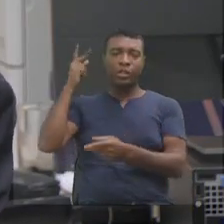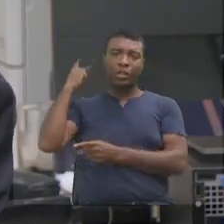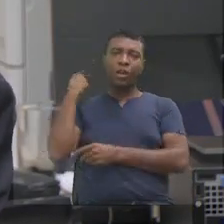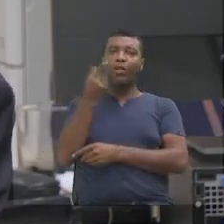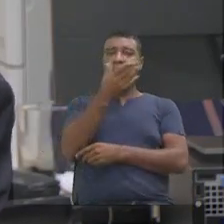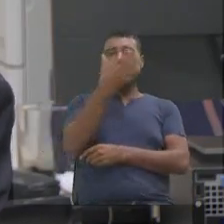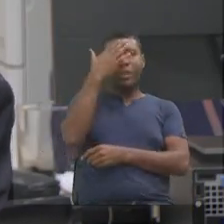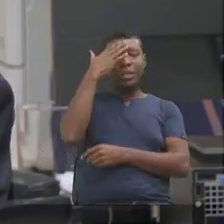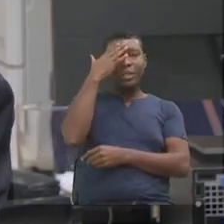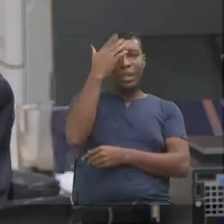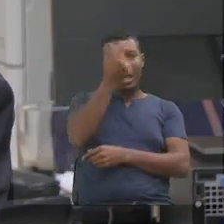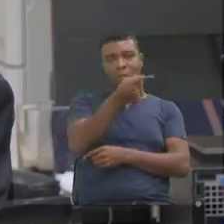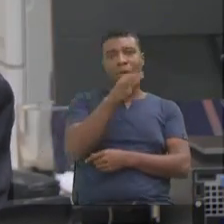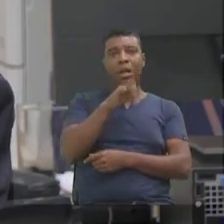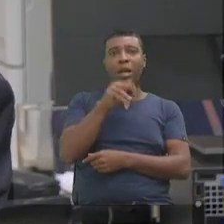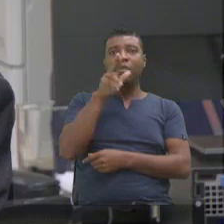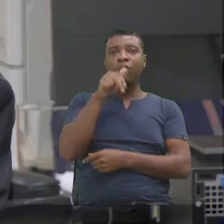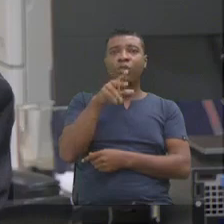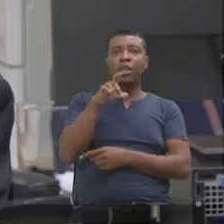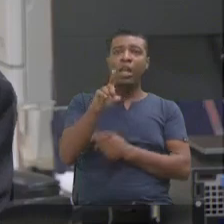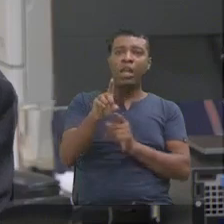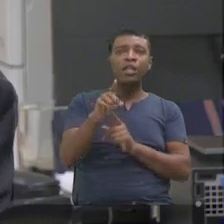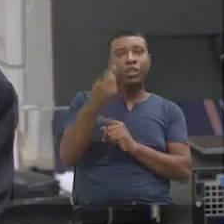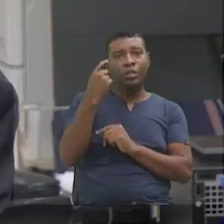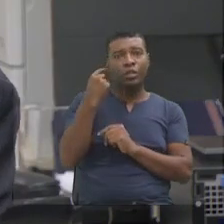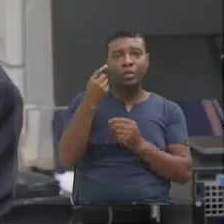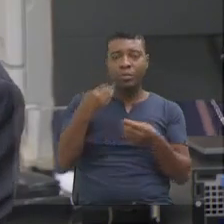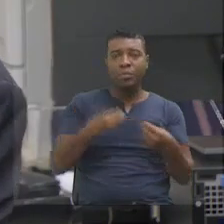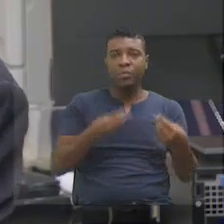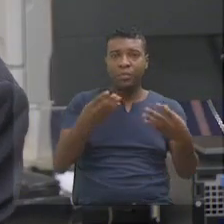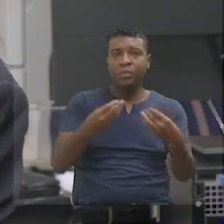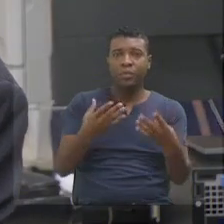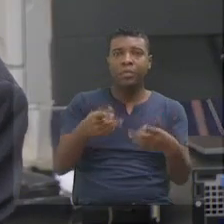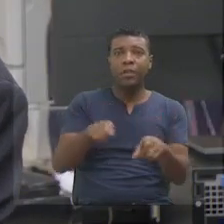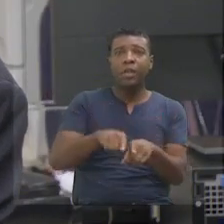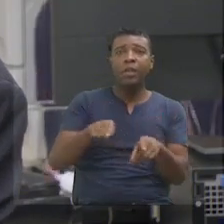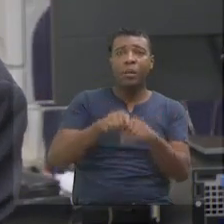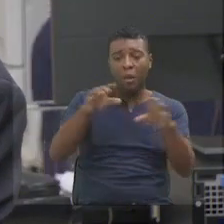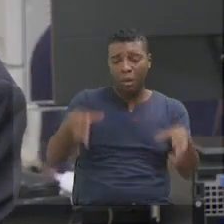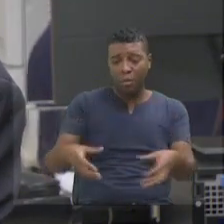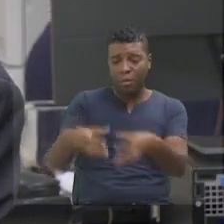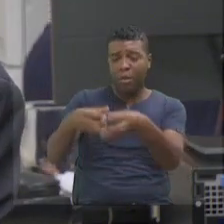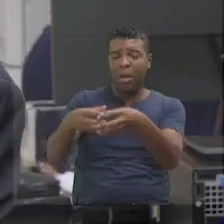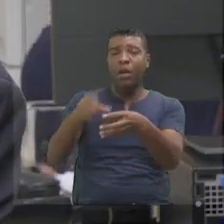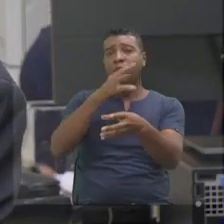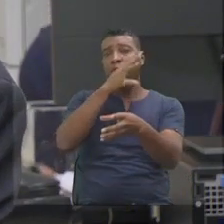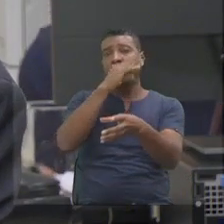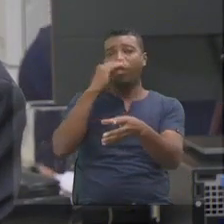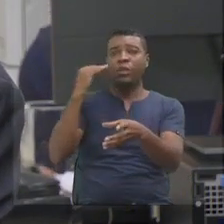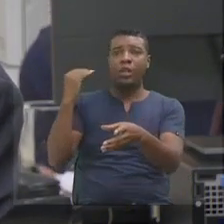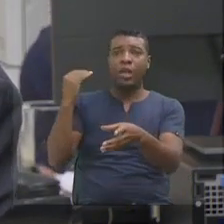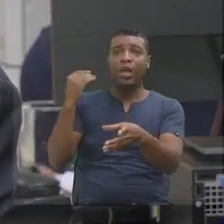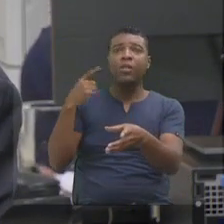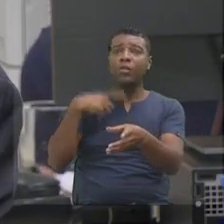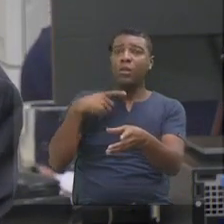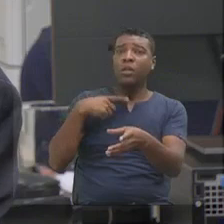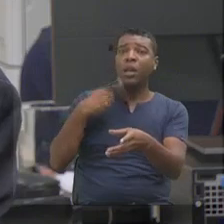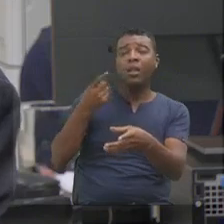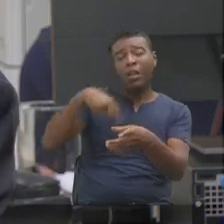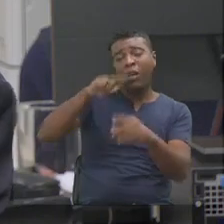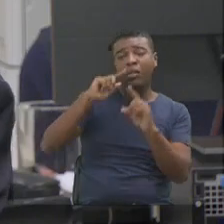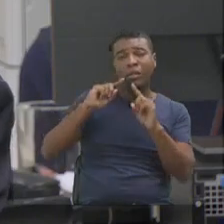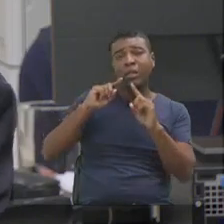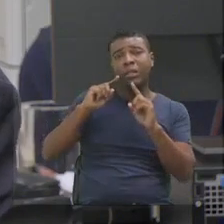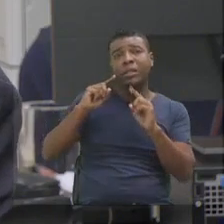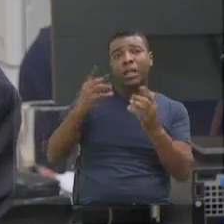afunética né e também em relação aos trabalhadores né Nós temos recebido algumas queixas em